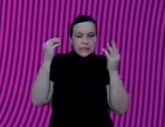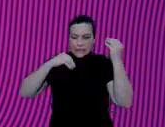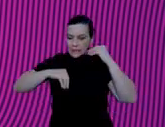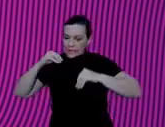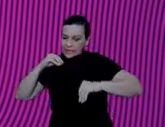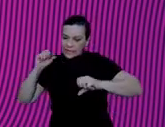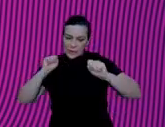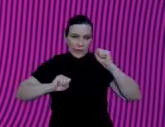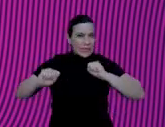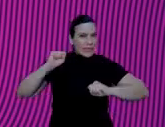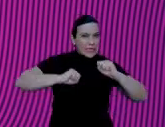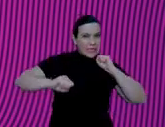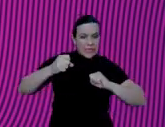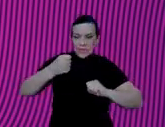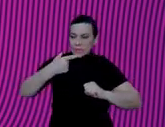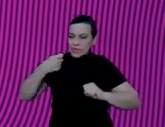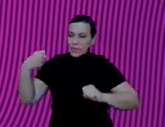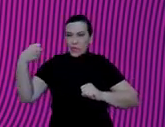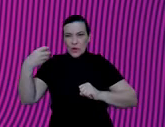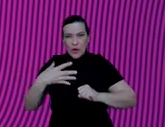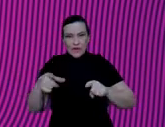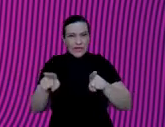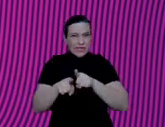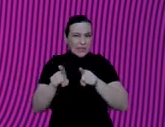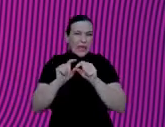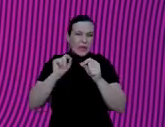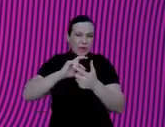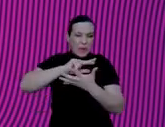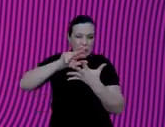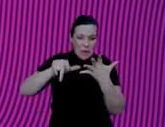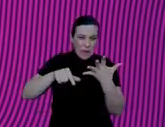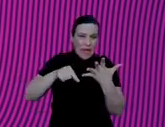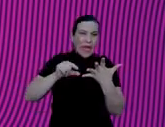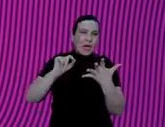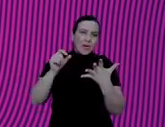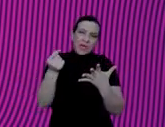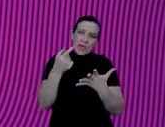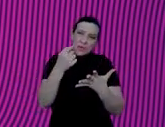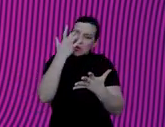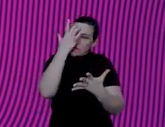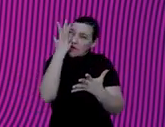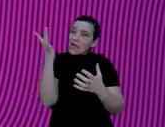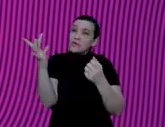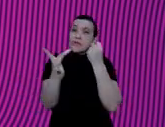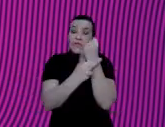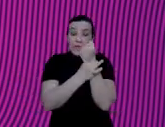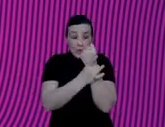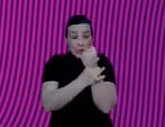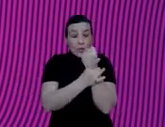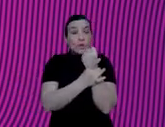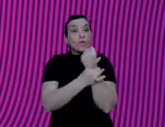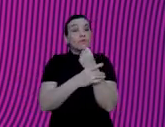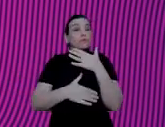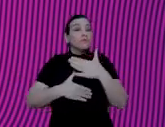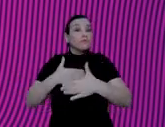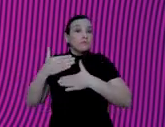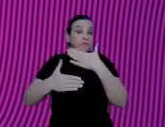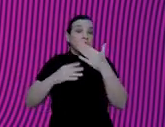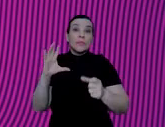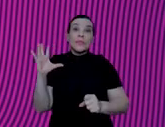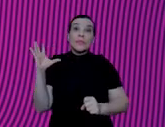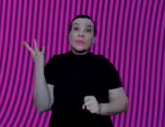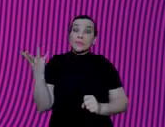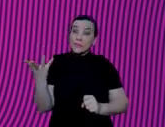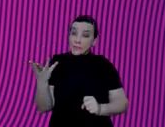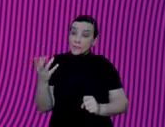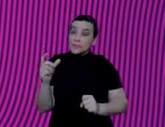novas gerações de antidepressivos, de uso mais fácil, mais seguro, né, que concretamente resultaram numa